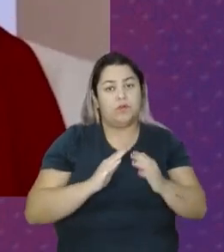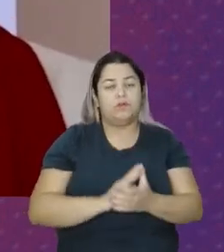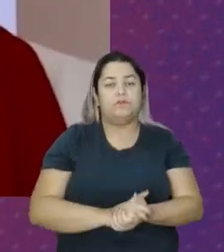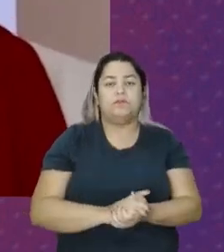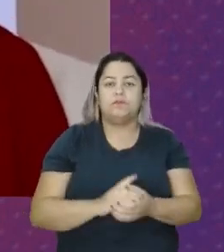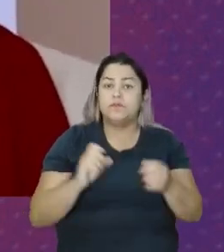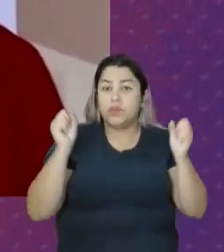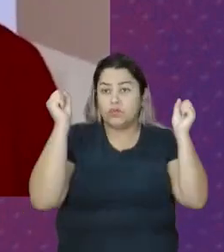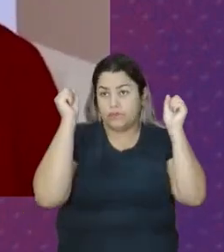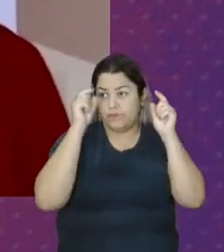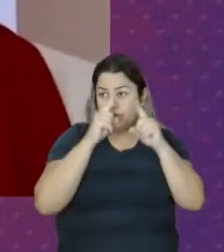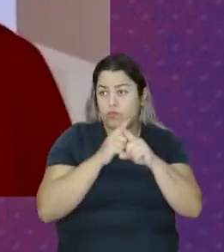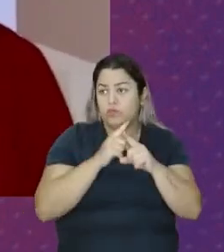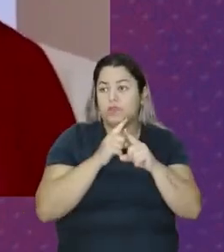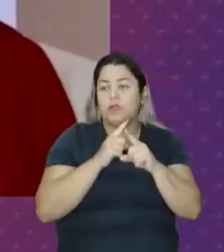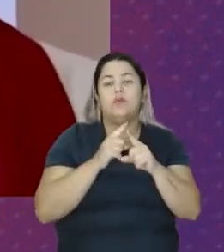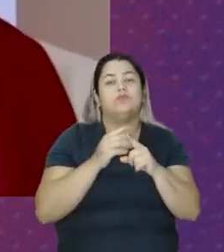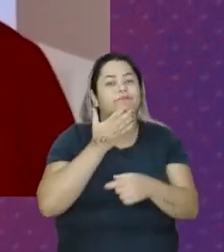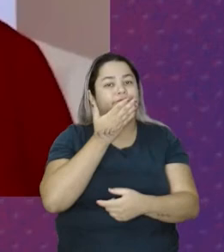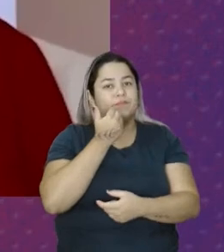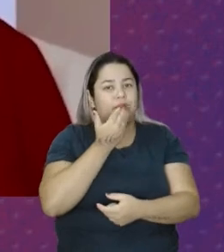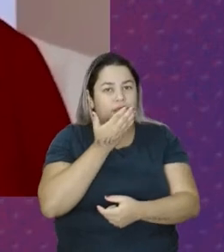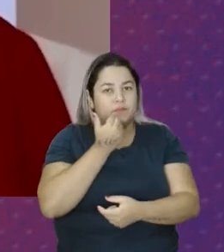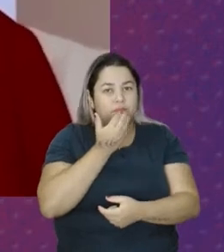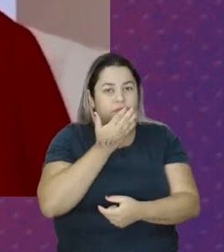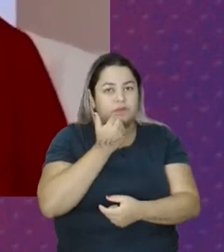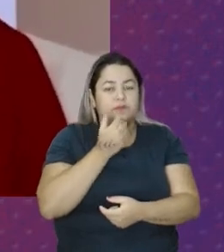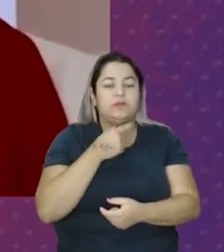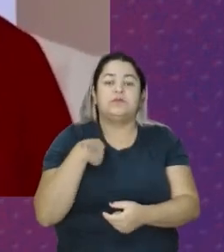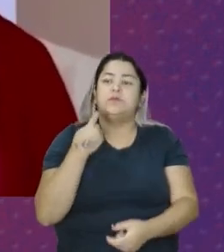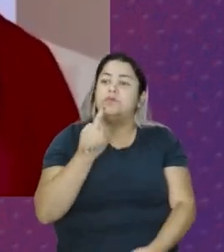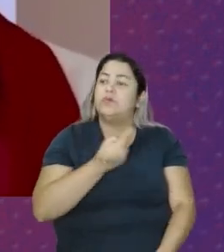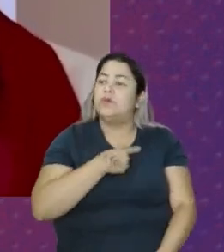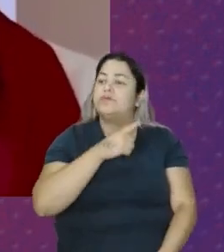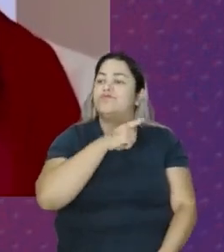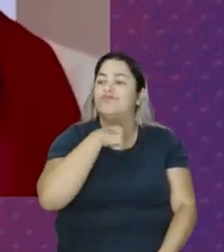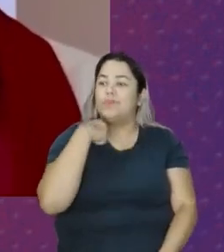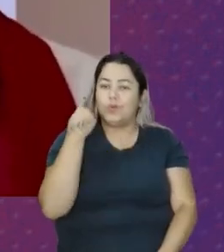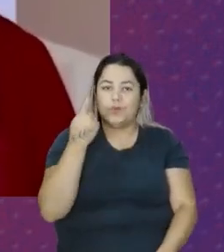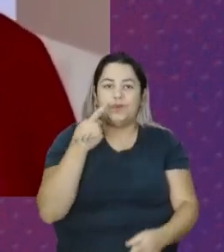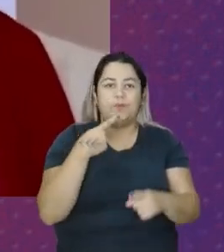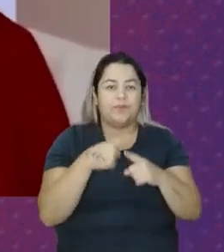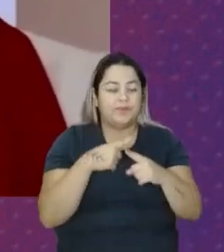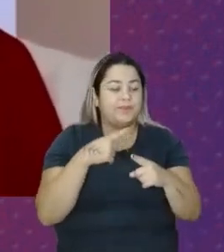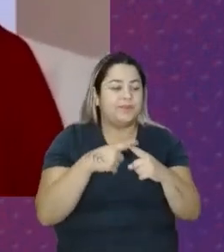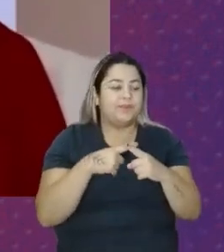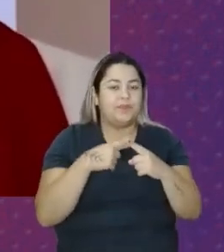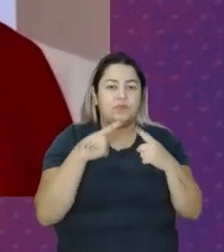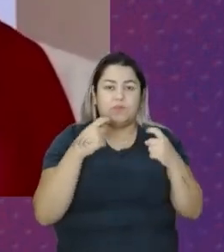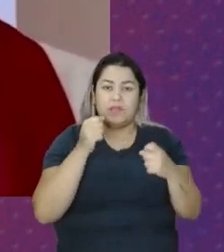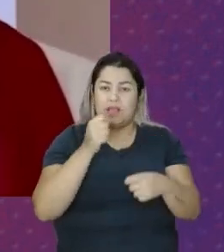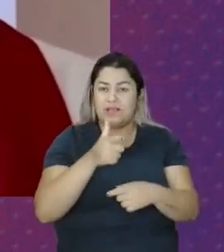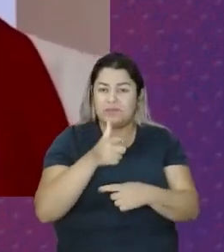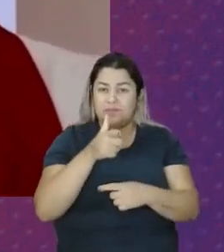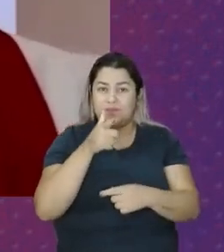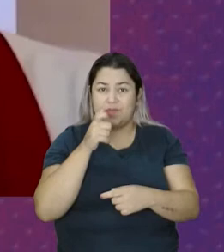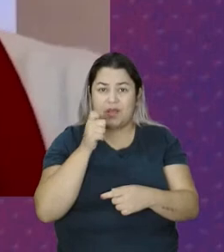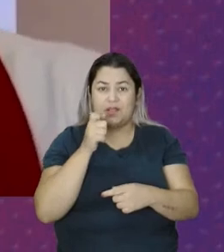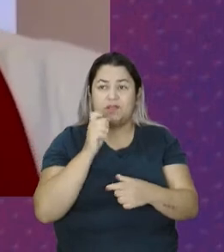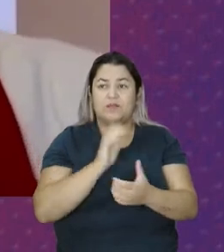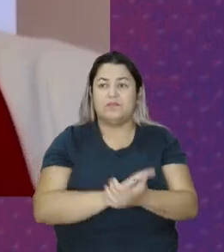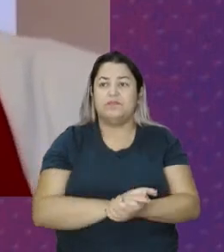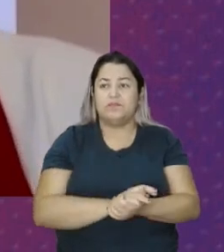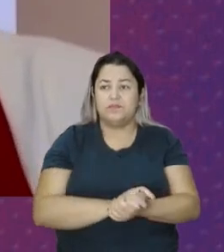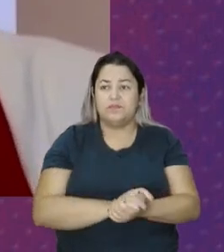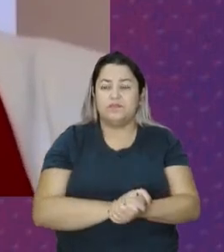têm dificuldade para a alimentação, que nós morremos porque somos vítimas das balas distribuídas